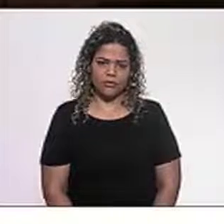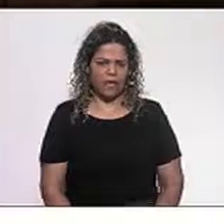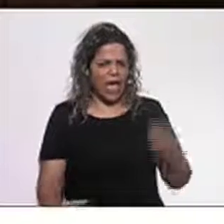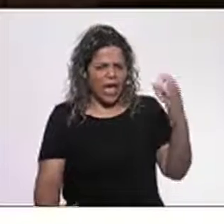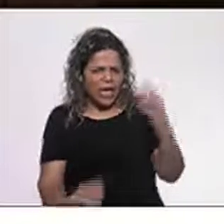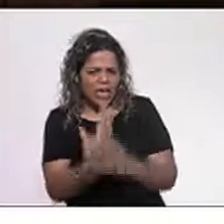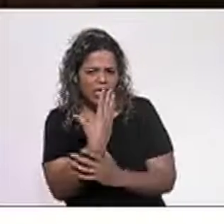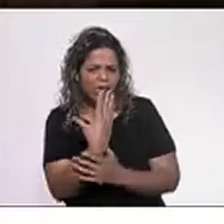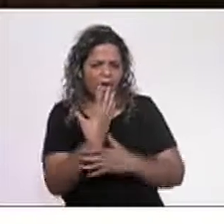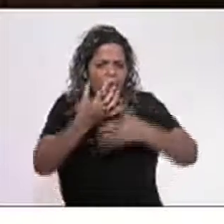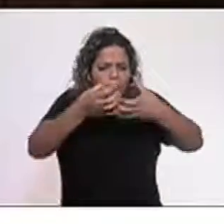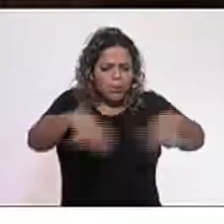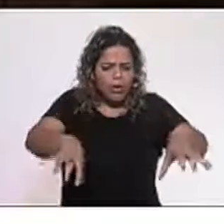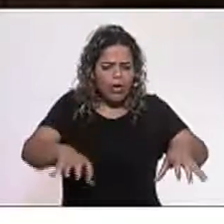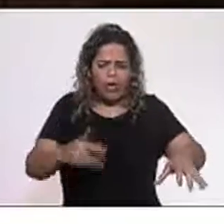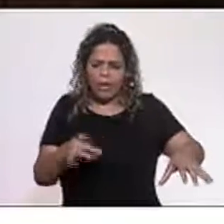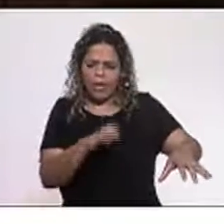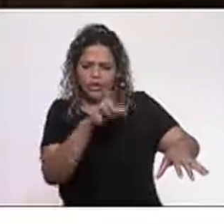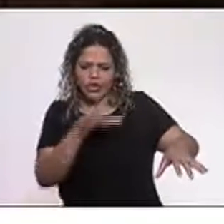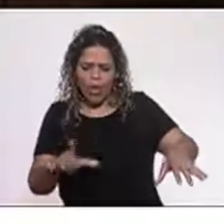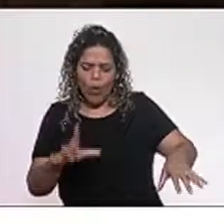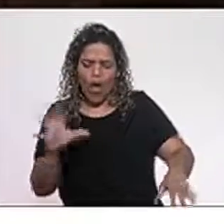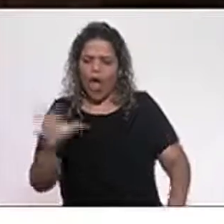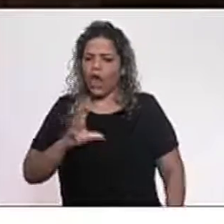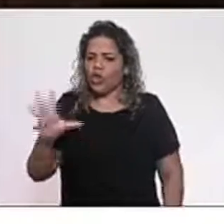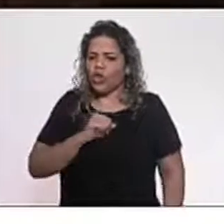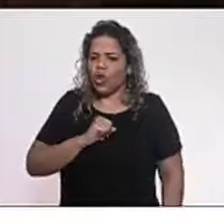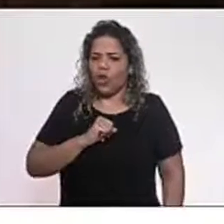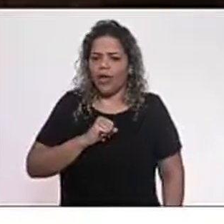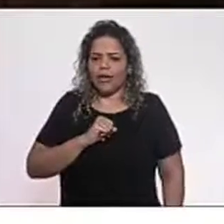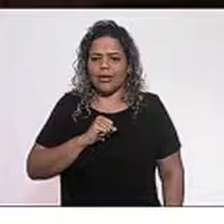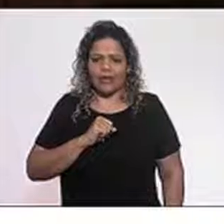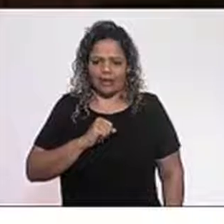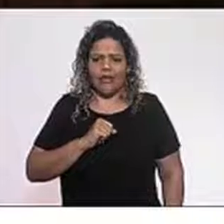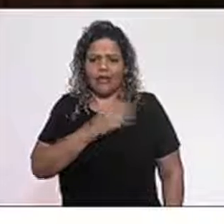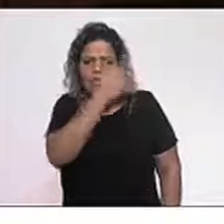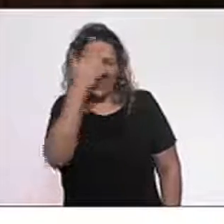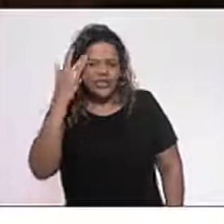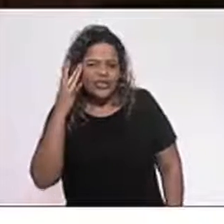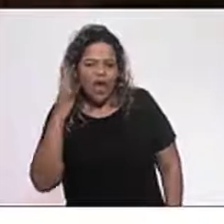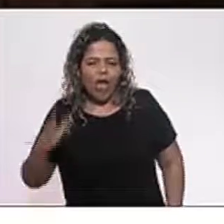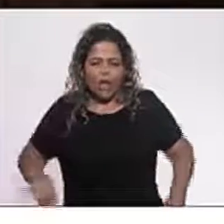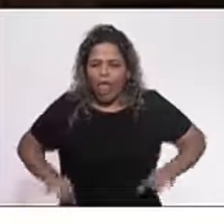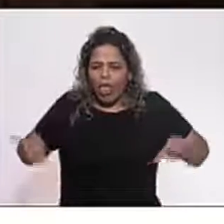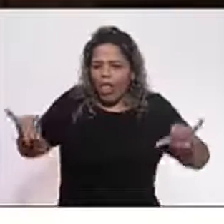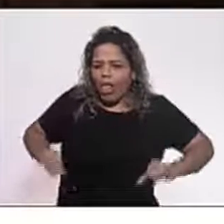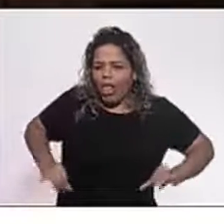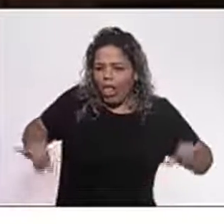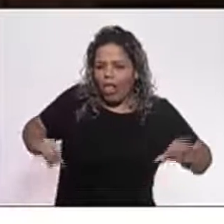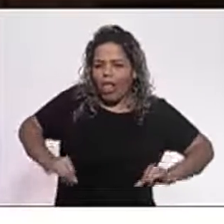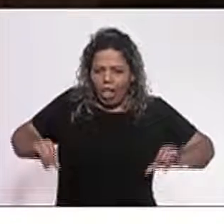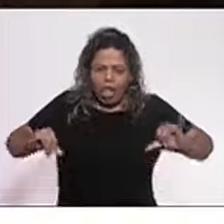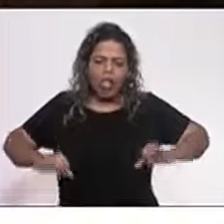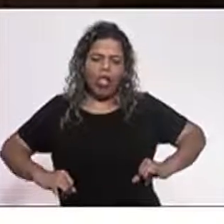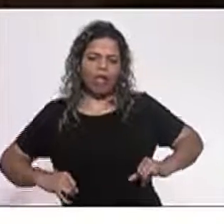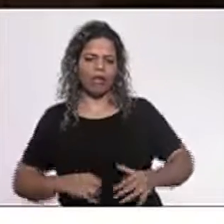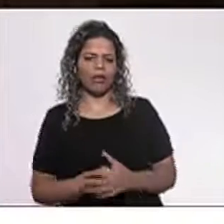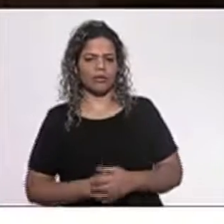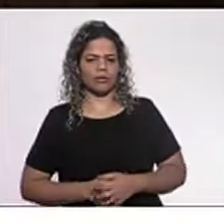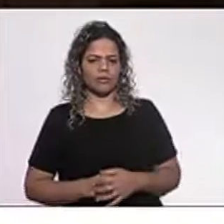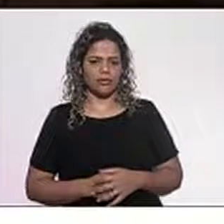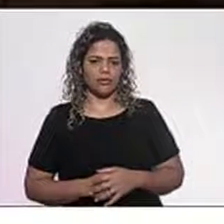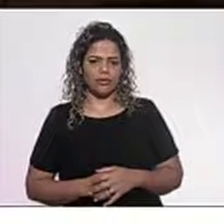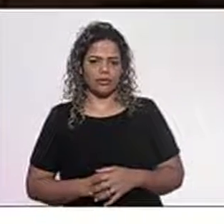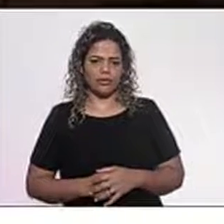Criar um apartheid, o pessoal adora vítimas. Adora criar vítimas.